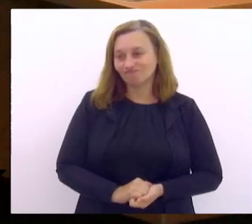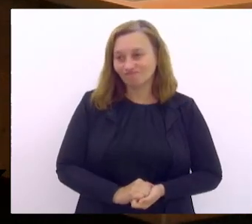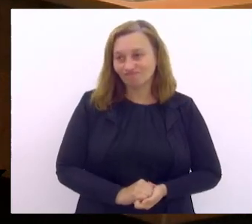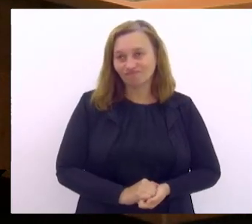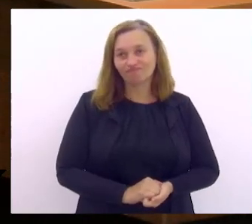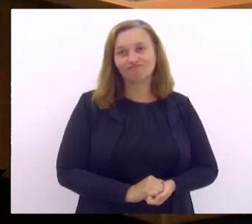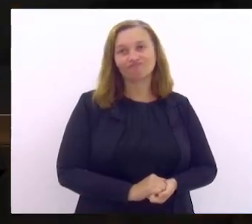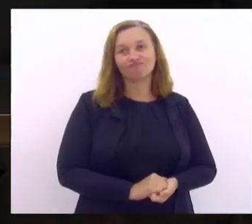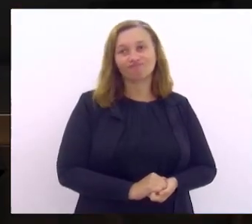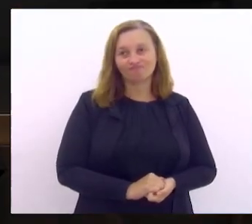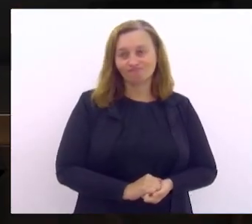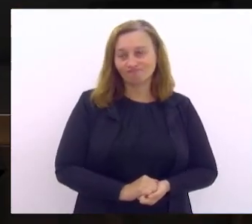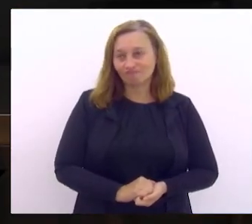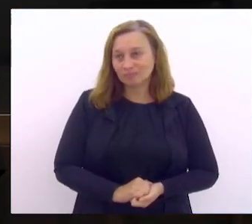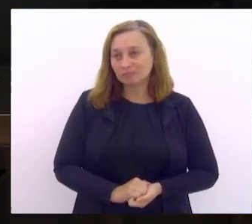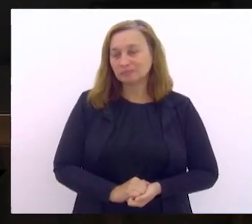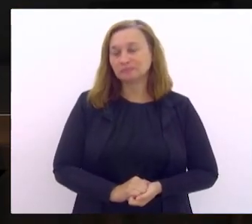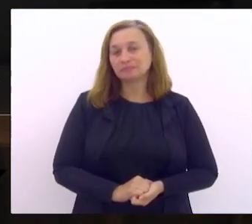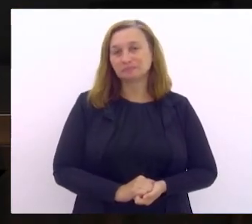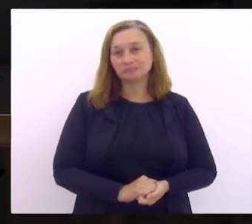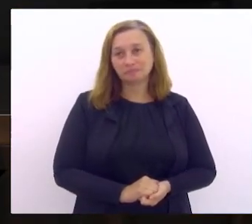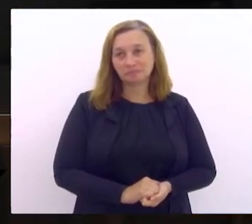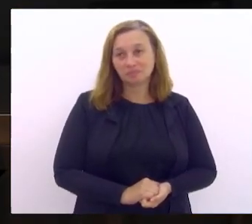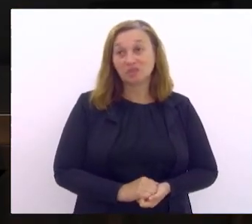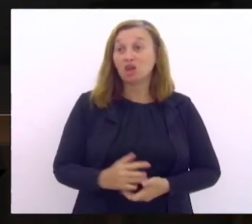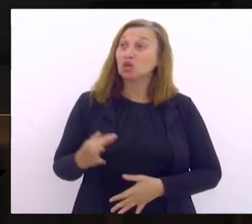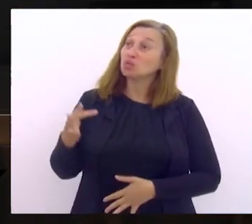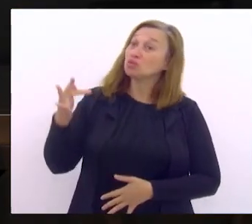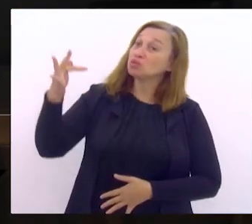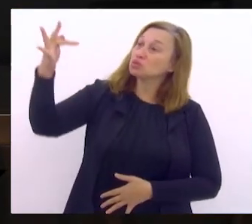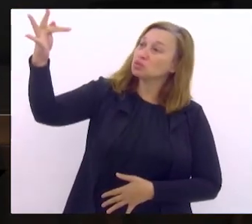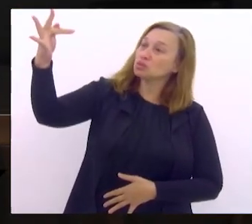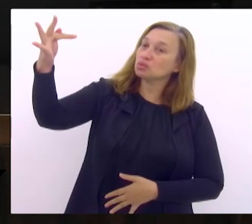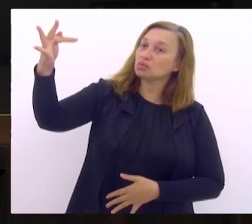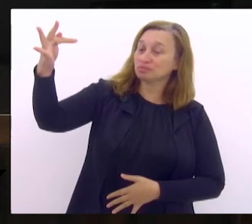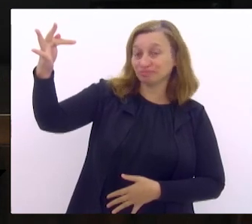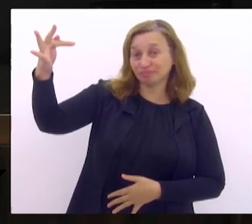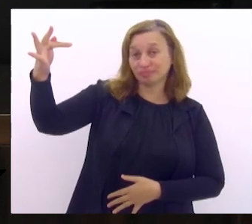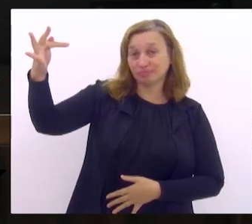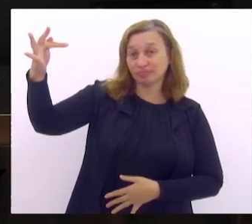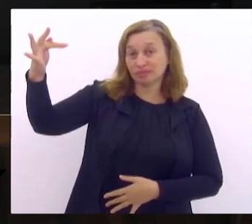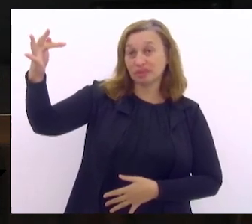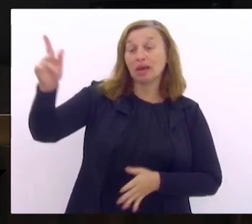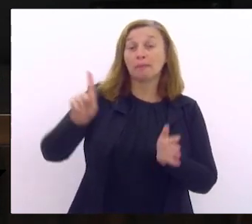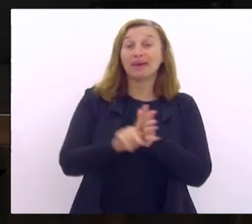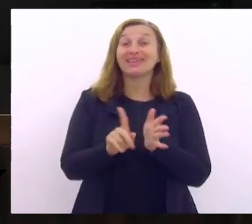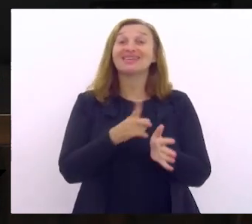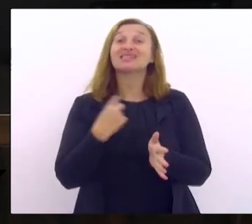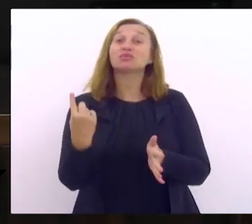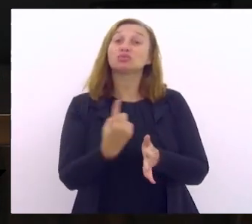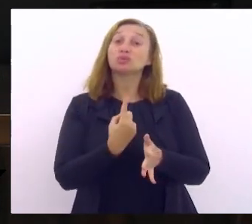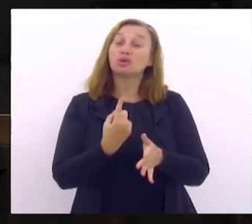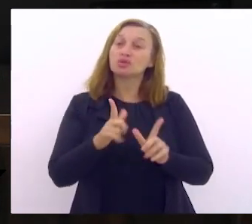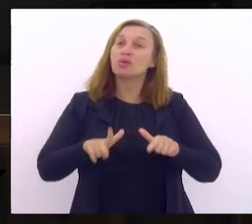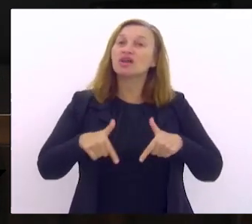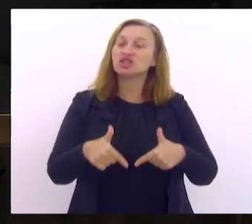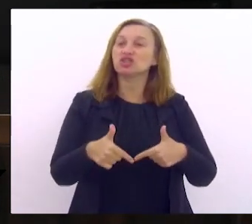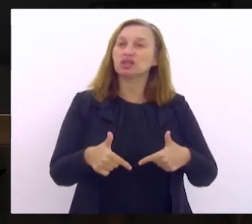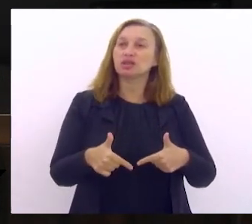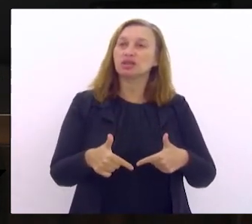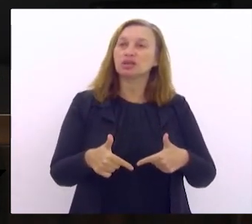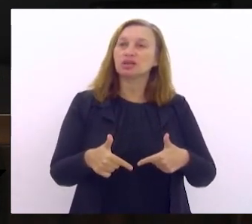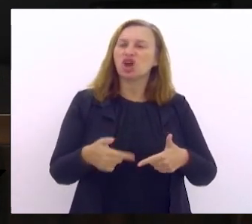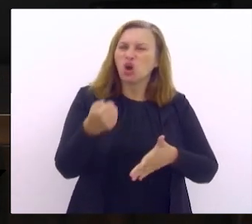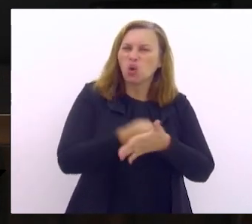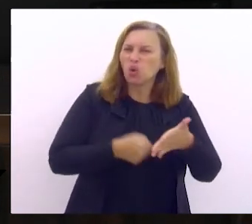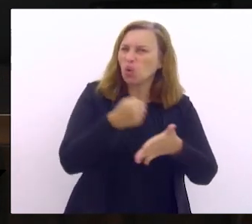A nossa geração está passando. E o futuro está na mão da gente. Então eu prometo para vocês aqui que luta aqui não vai